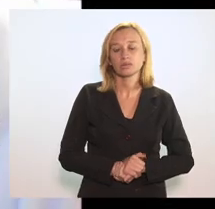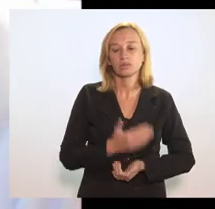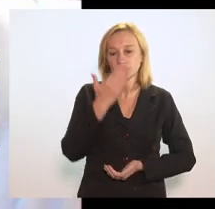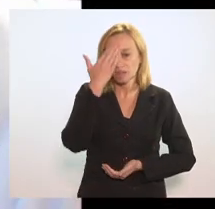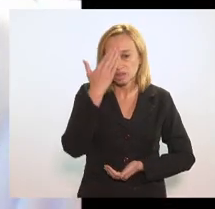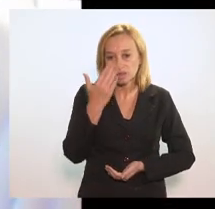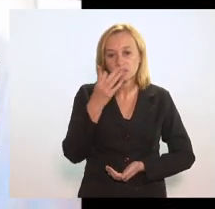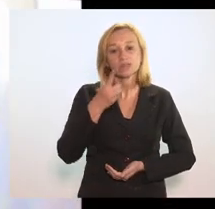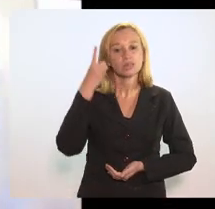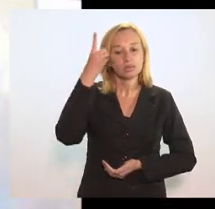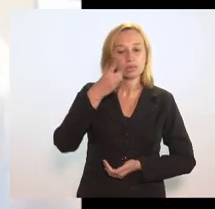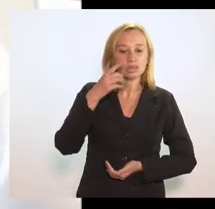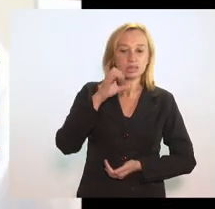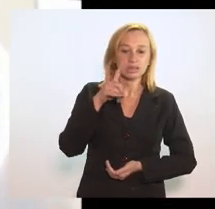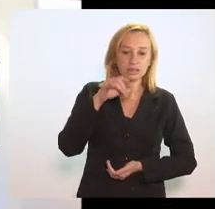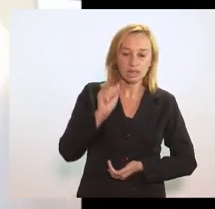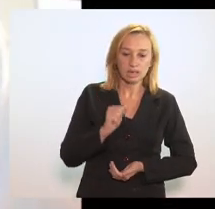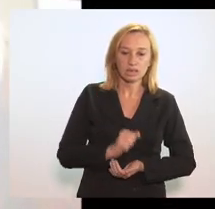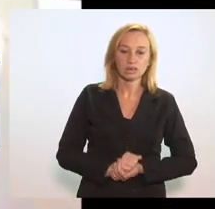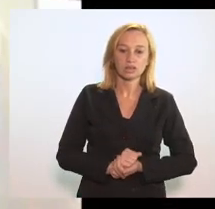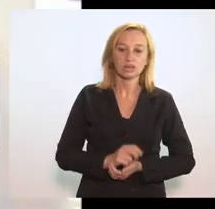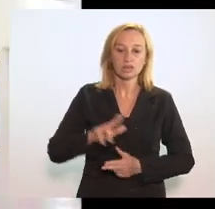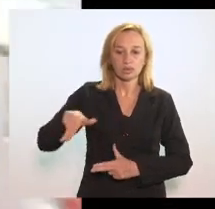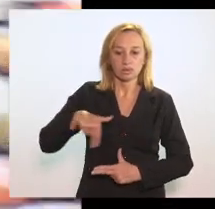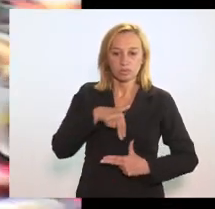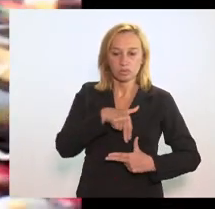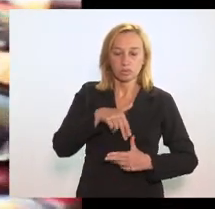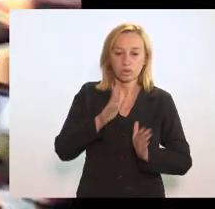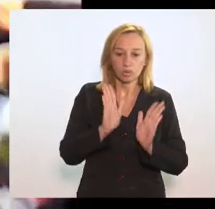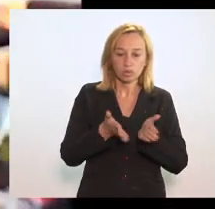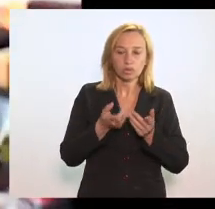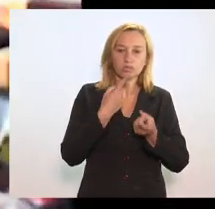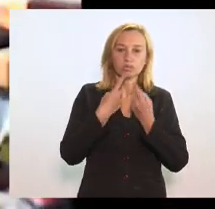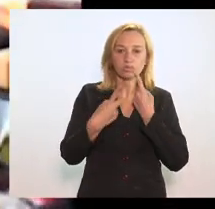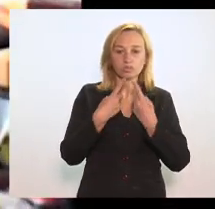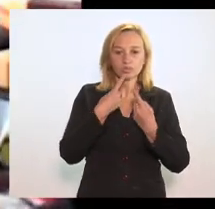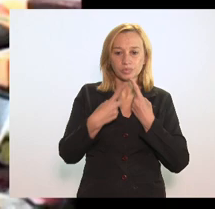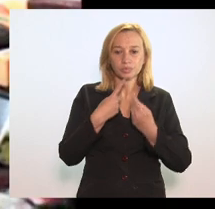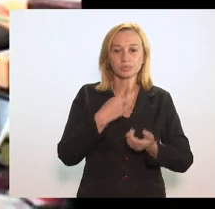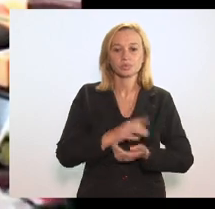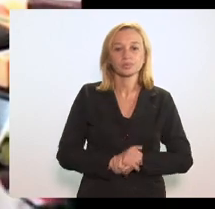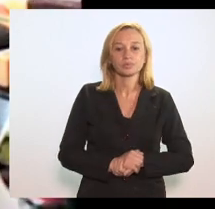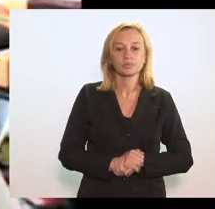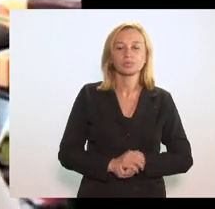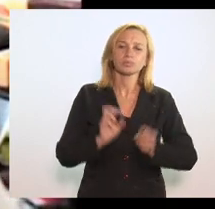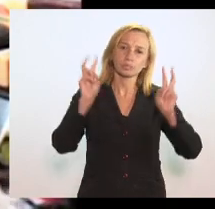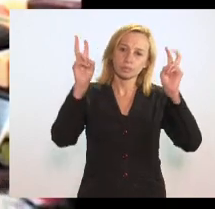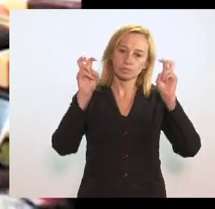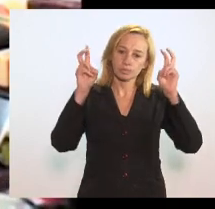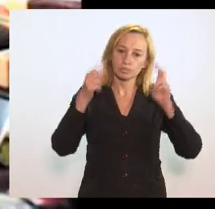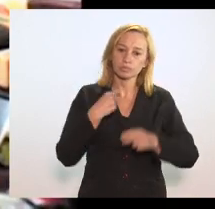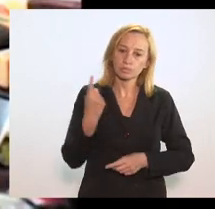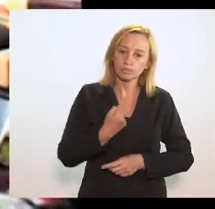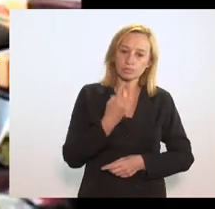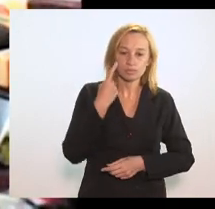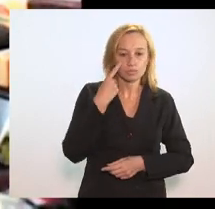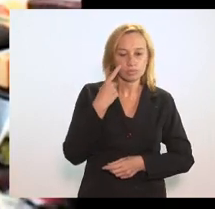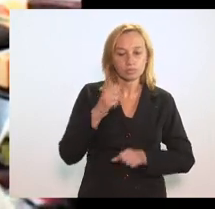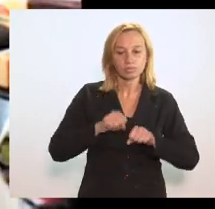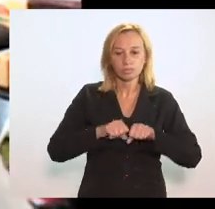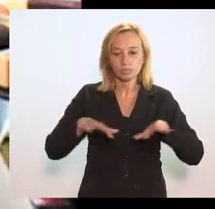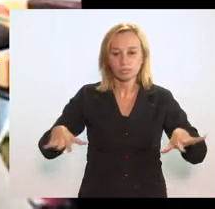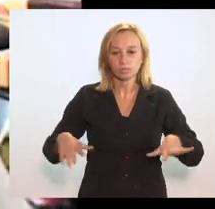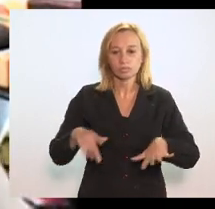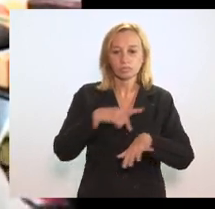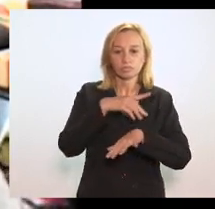Obrigado, deputada Célia. Eu venho à tribuna hoje para debater essa situação que a gente está chegando na pandemia no